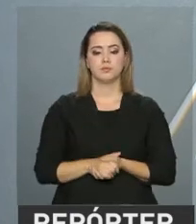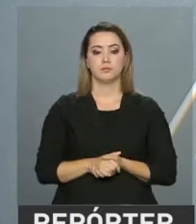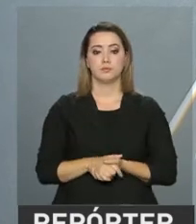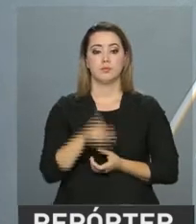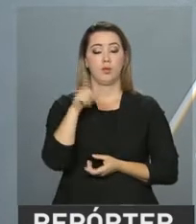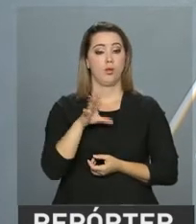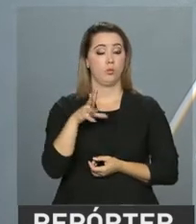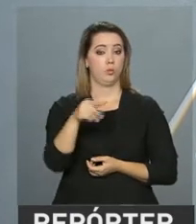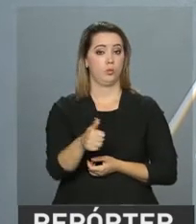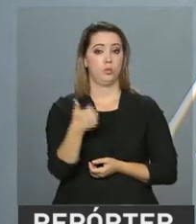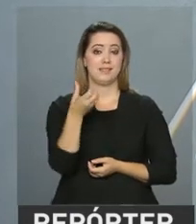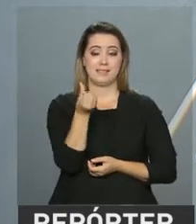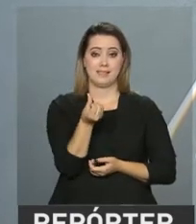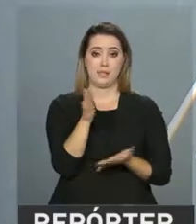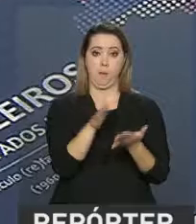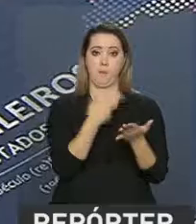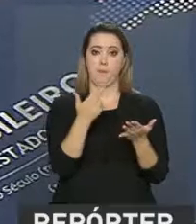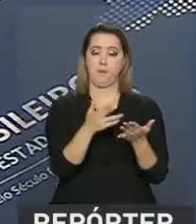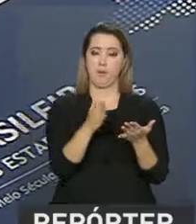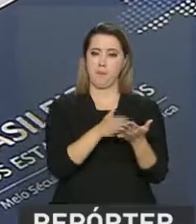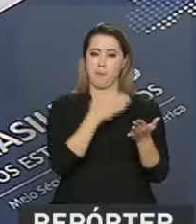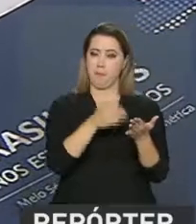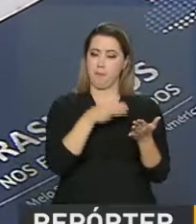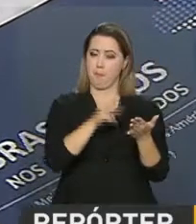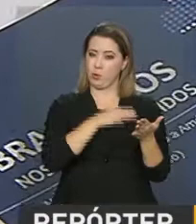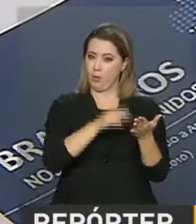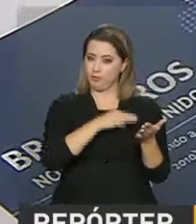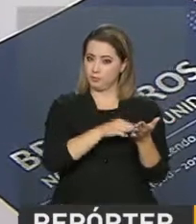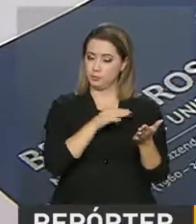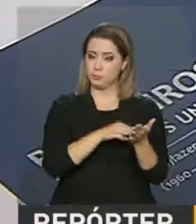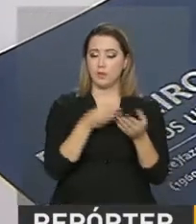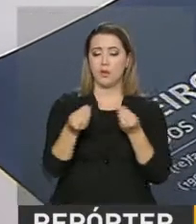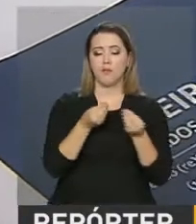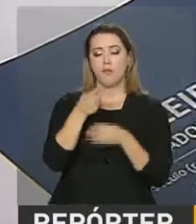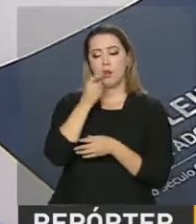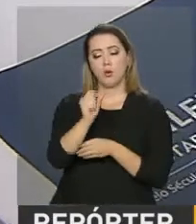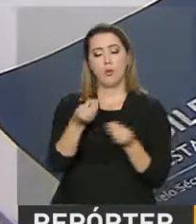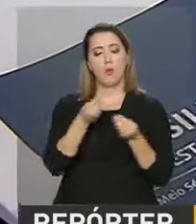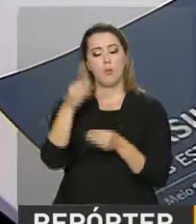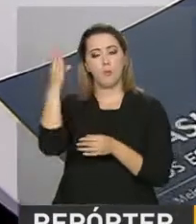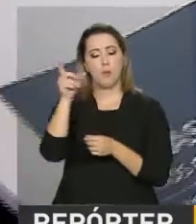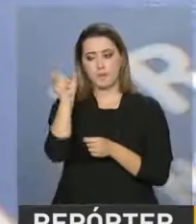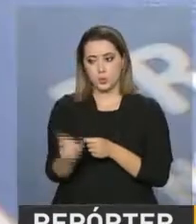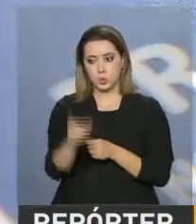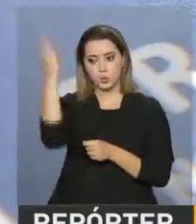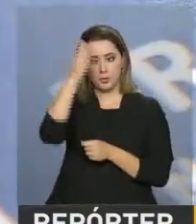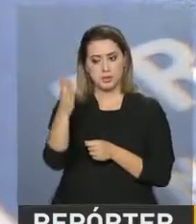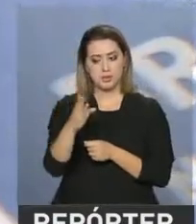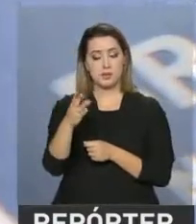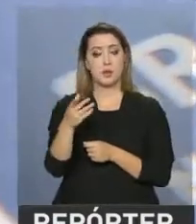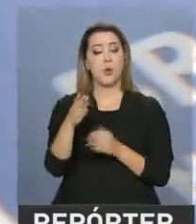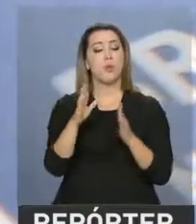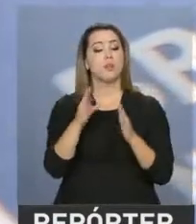São ao todo 16 manuais que trazem orientações para brasileiros residentes fora do Brasil que